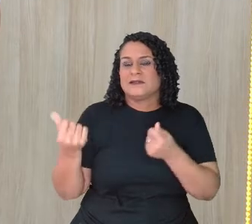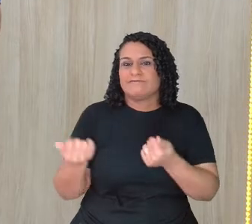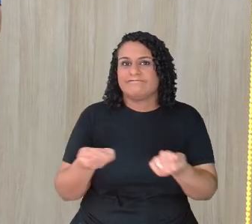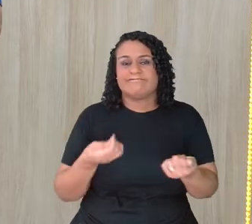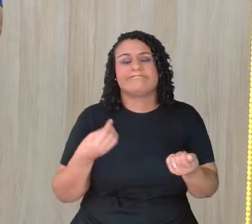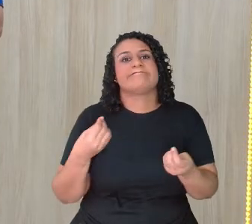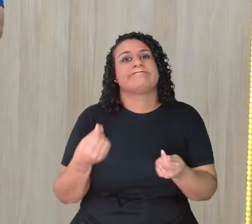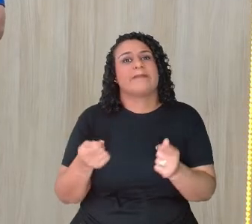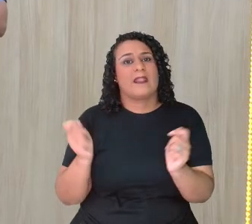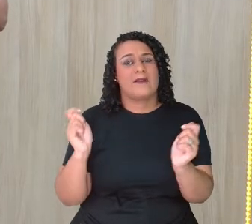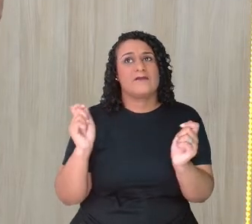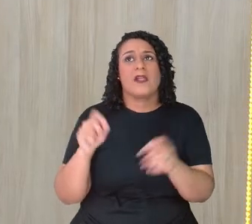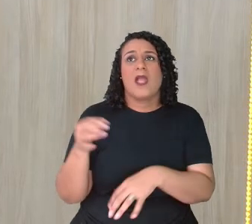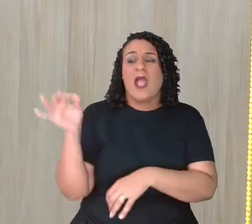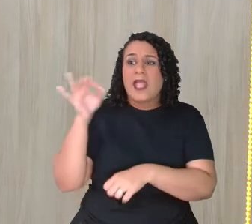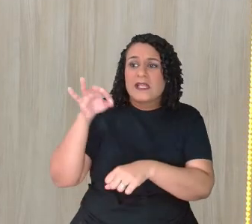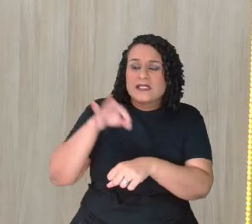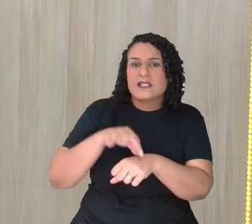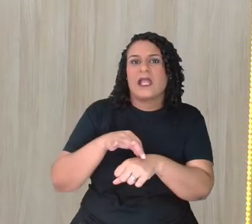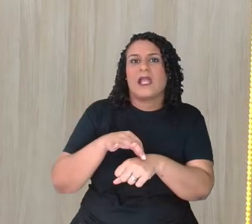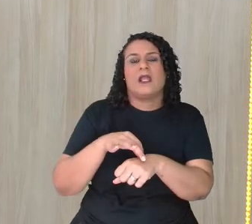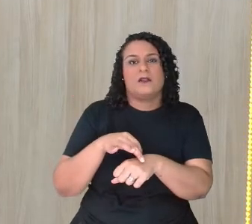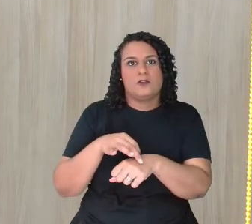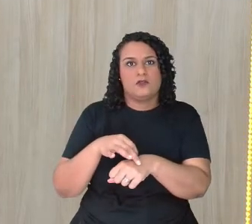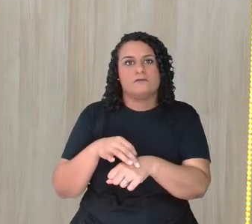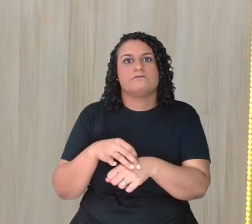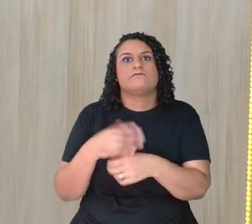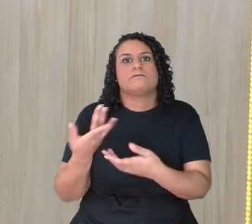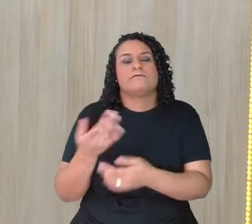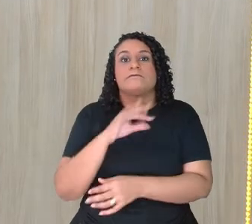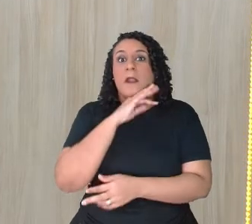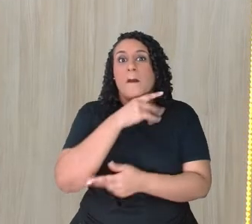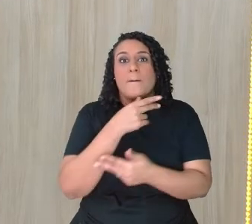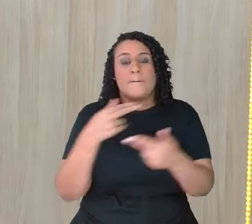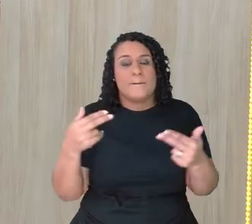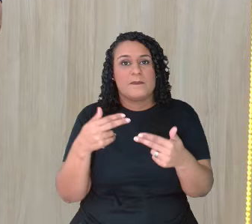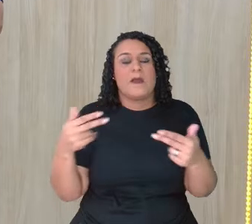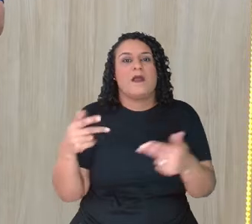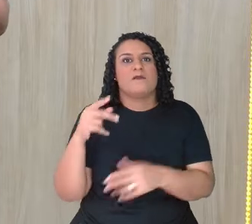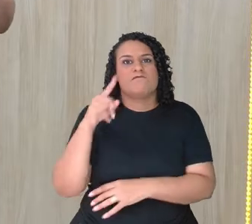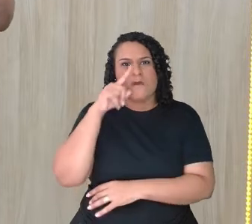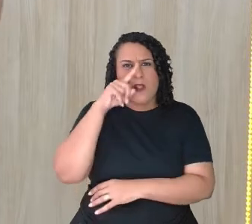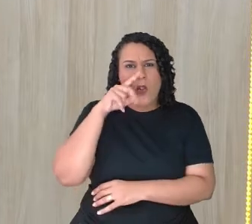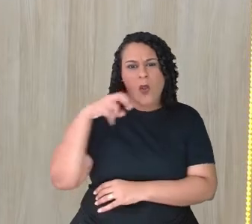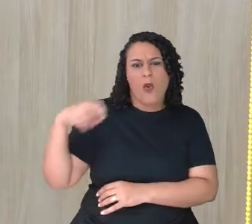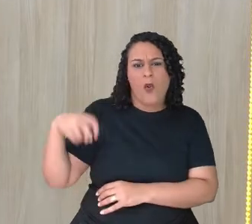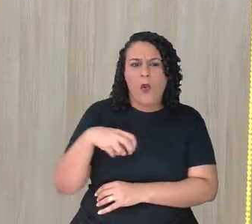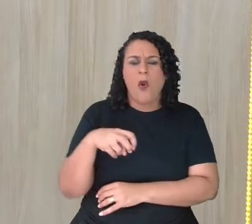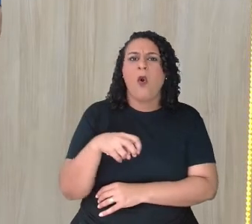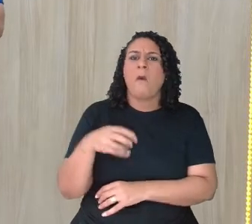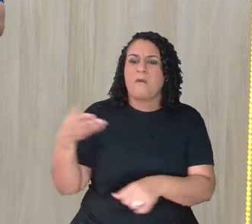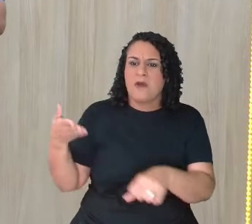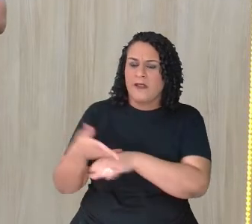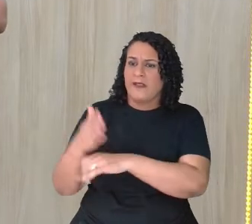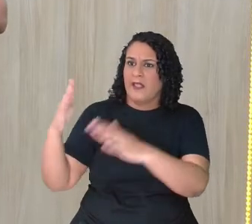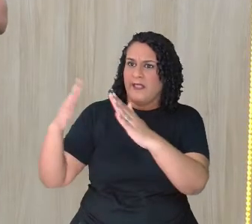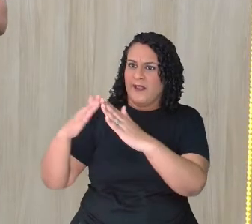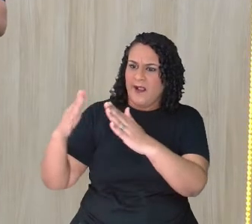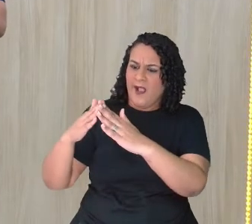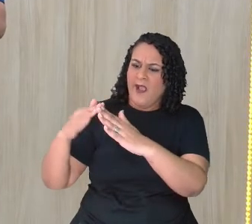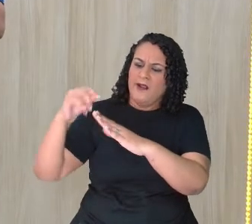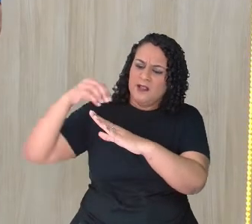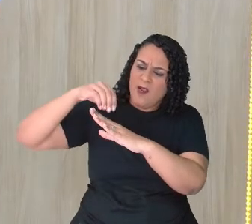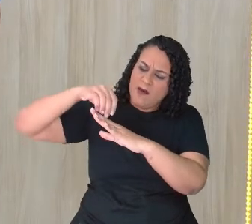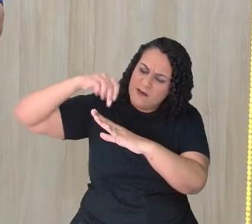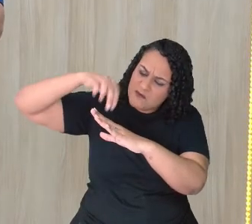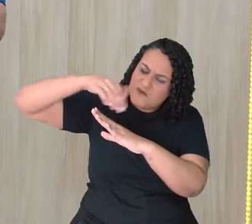a insetos, a bichos, não é, perigosos como cobras, não é, e outros bichos que podem entrar por aquelas